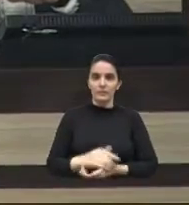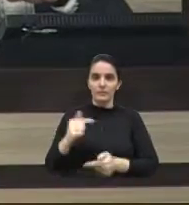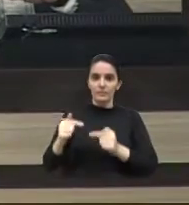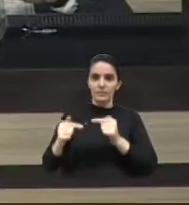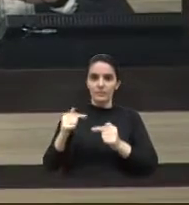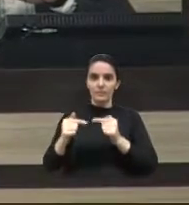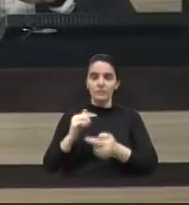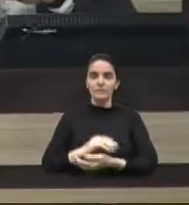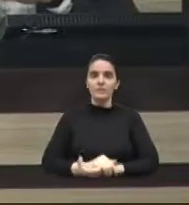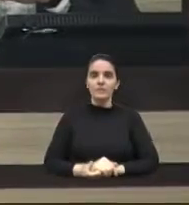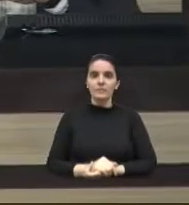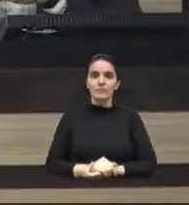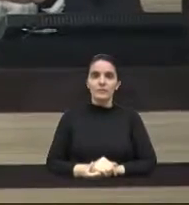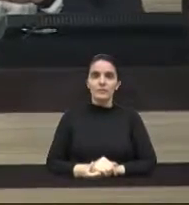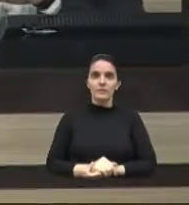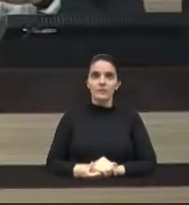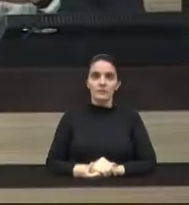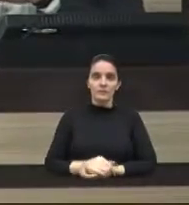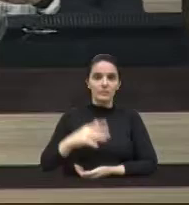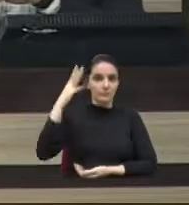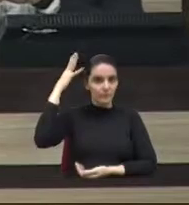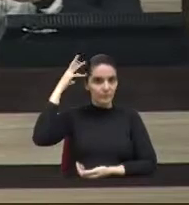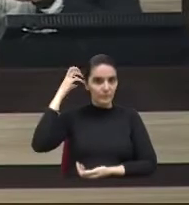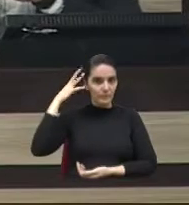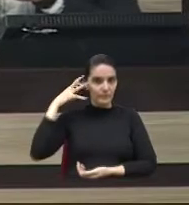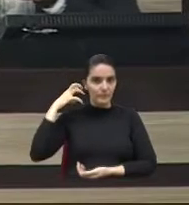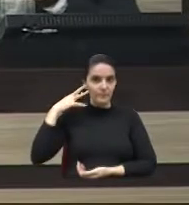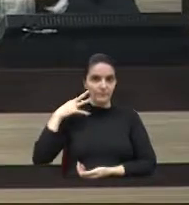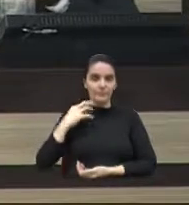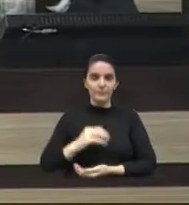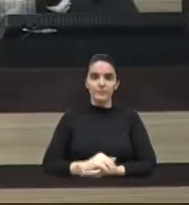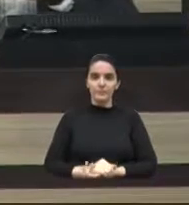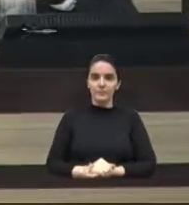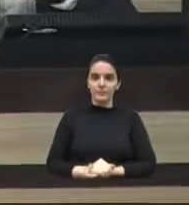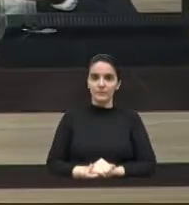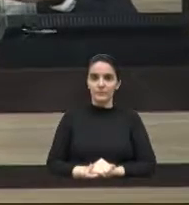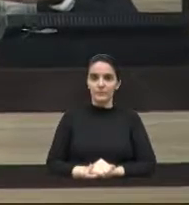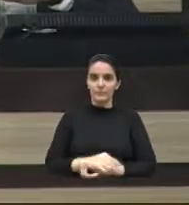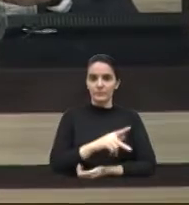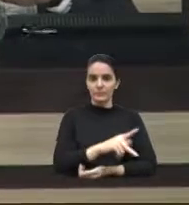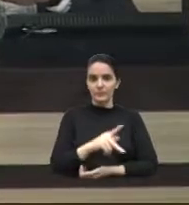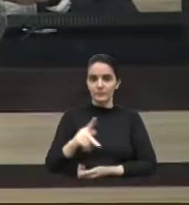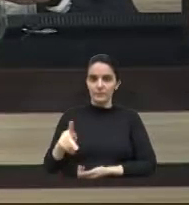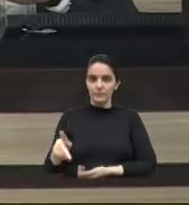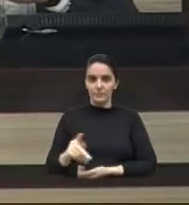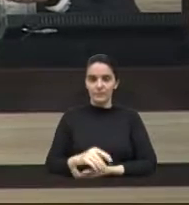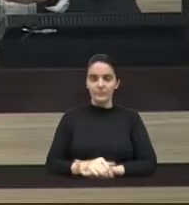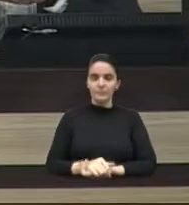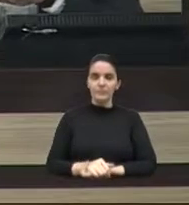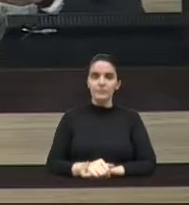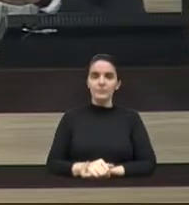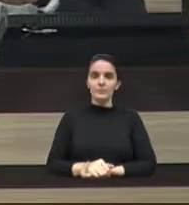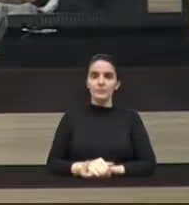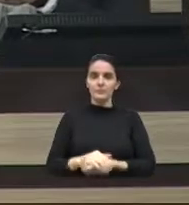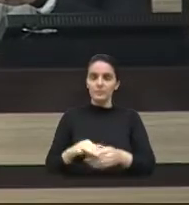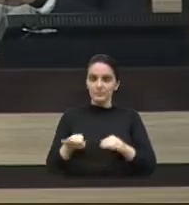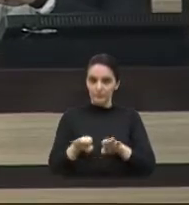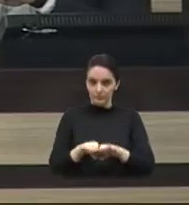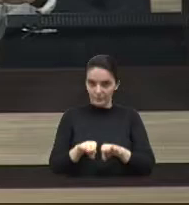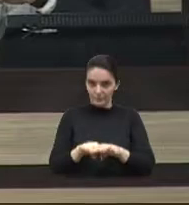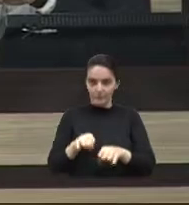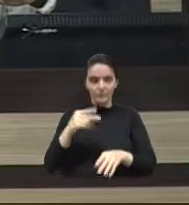Quero discutir. Com a palavra a vereadora Lubogo. Senhor presidente, eu também, enquanto